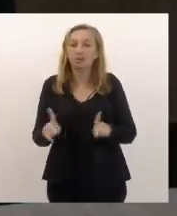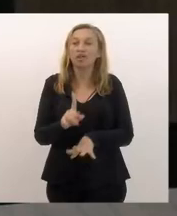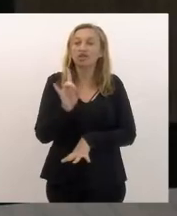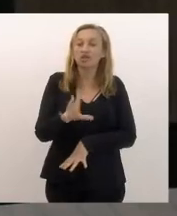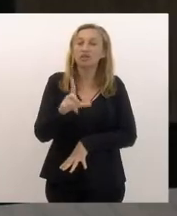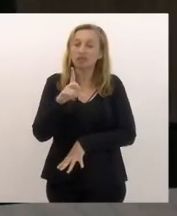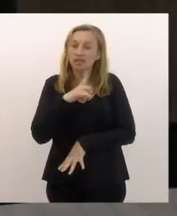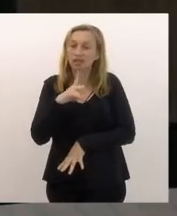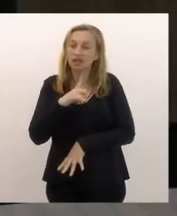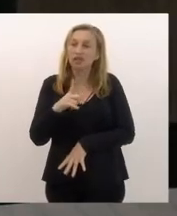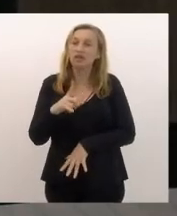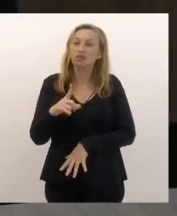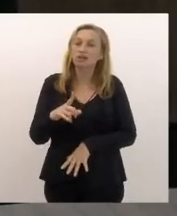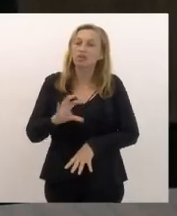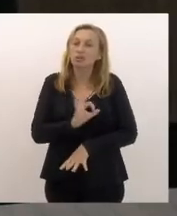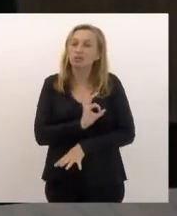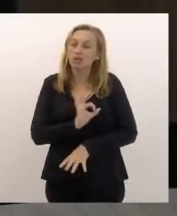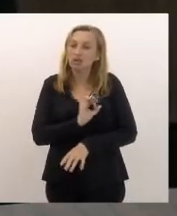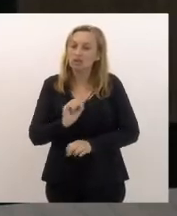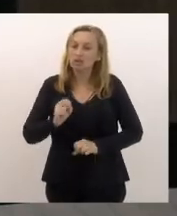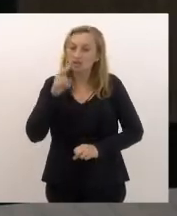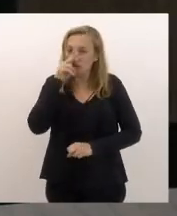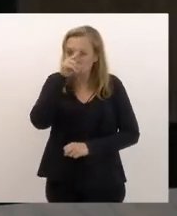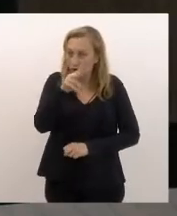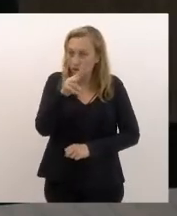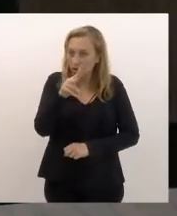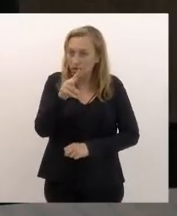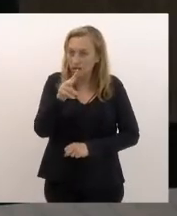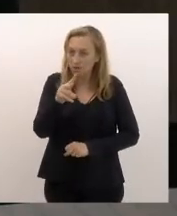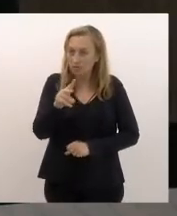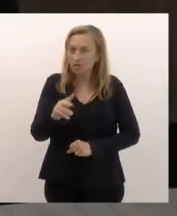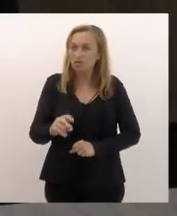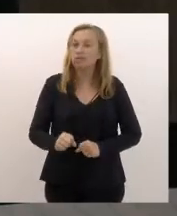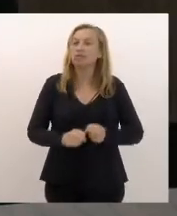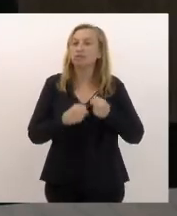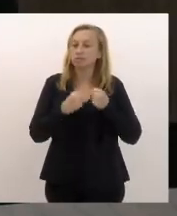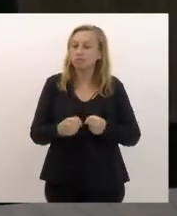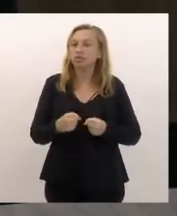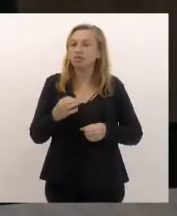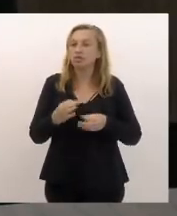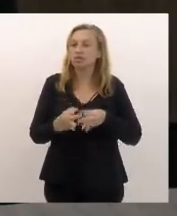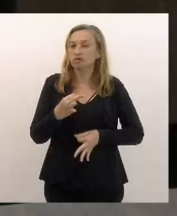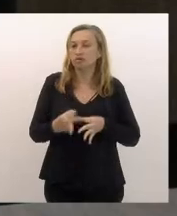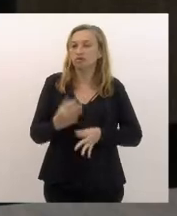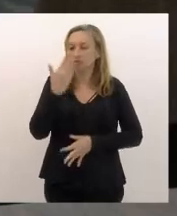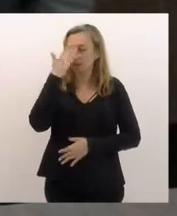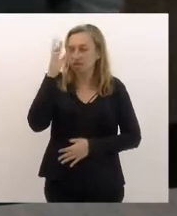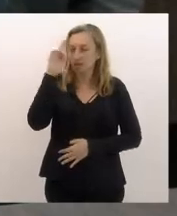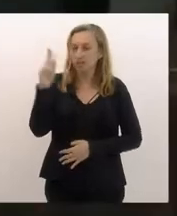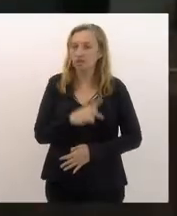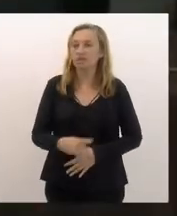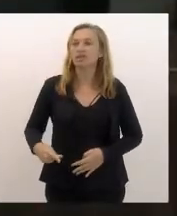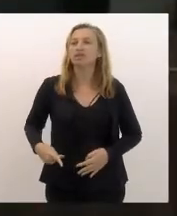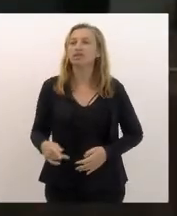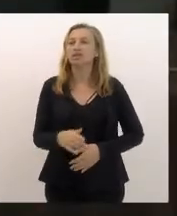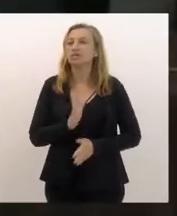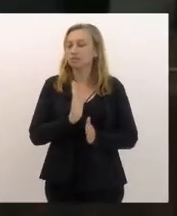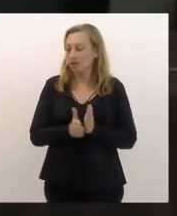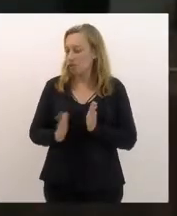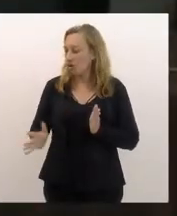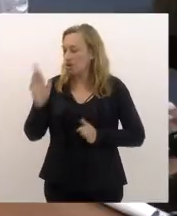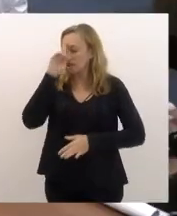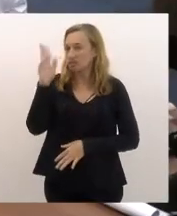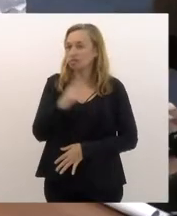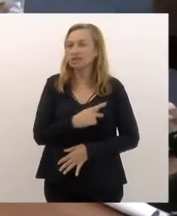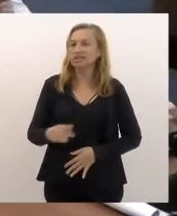tem quando tem uma polícia forte e uma polícia com retaguarda jurídica. Muito obrigado, senhor presidente. Pela ordem,